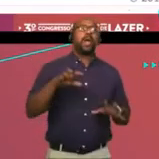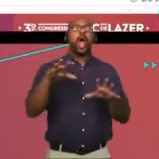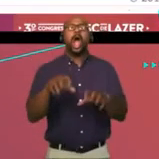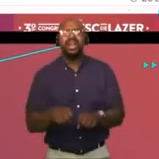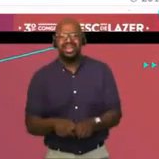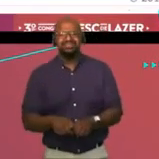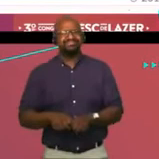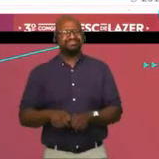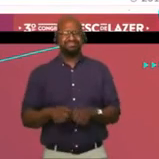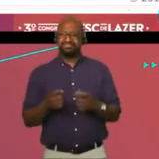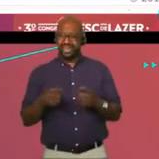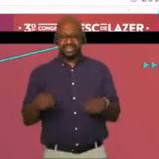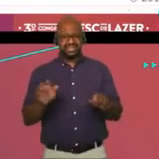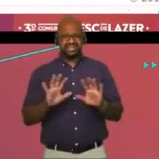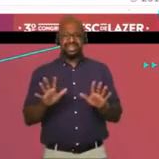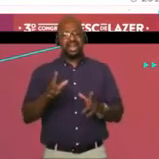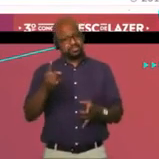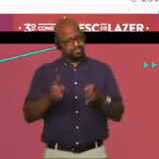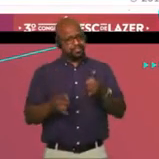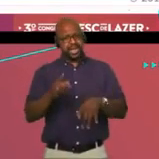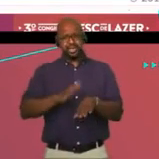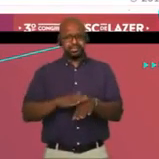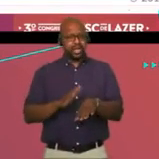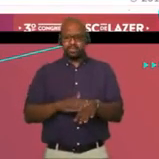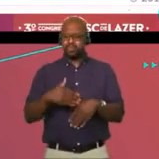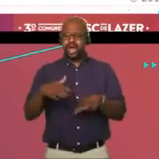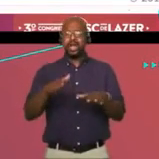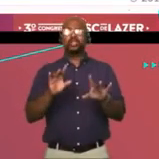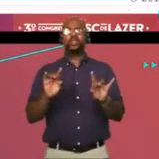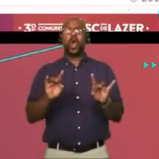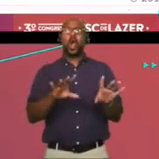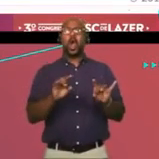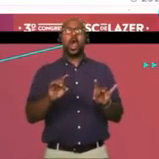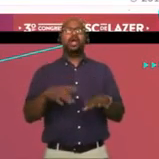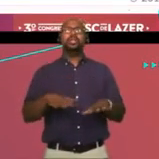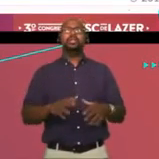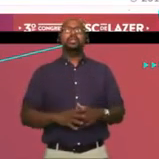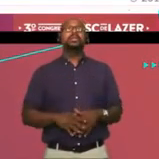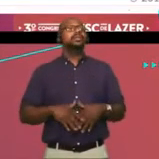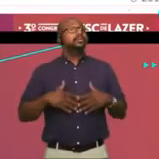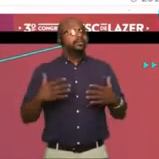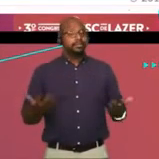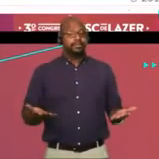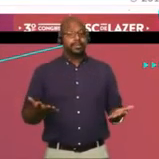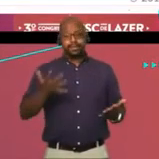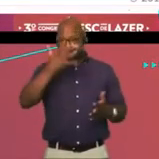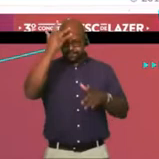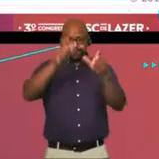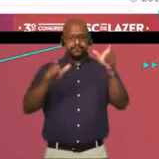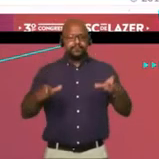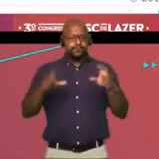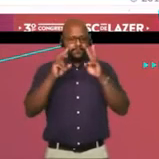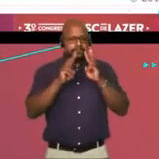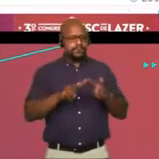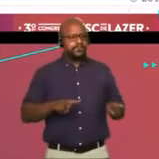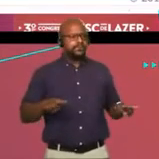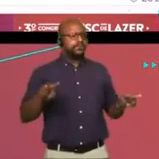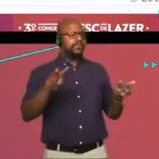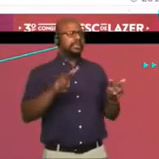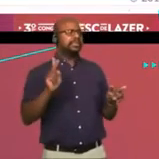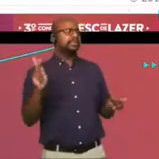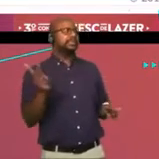fazer o que quer que seja não vai ser necessário as máquinas vão fazer isso tudo não então o homem e se viu diante de uma